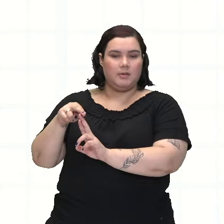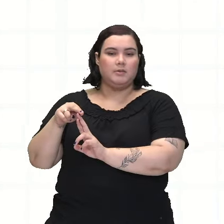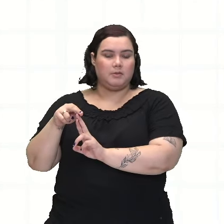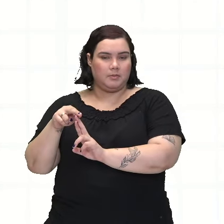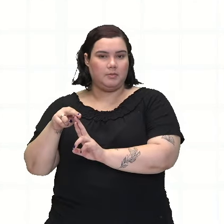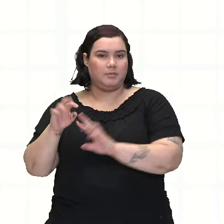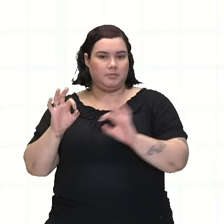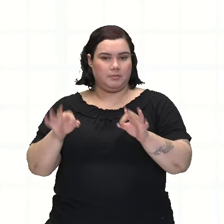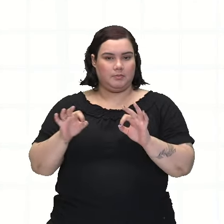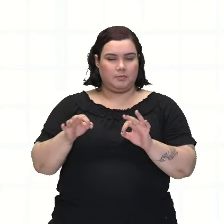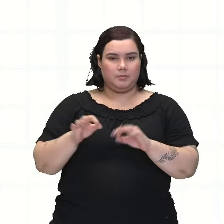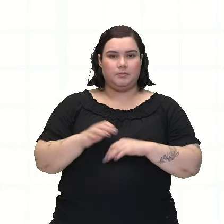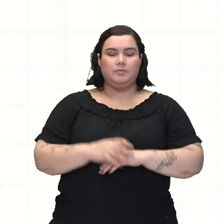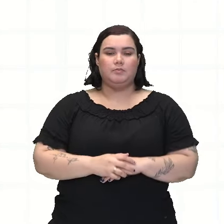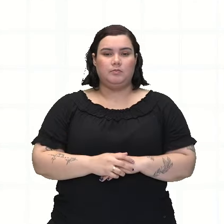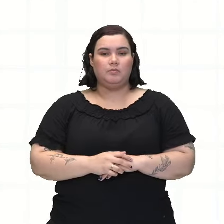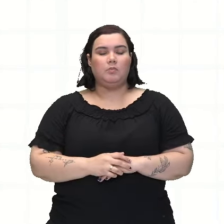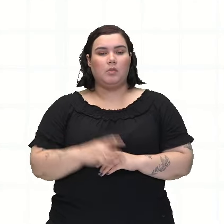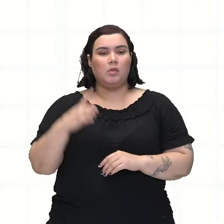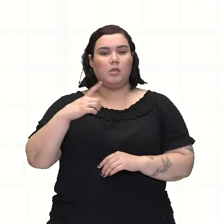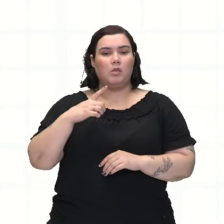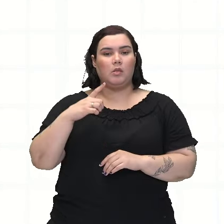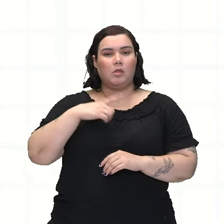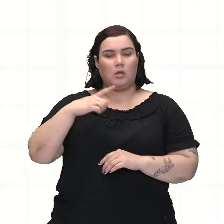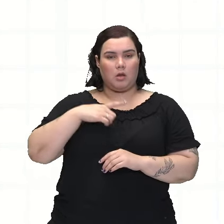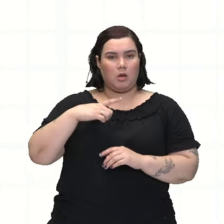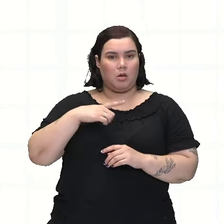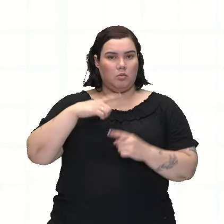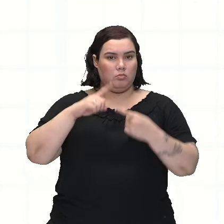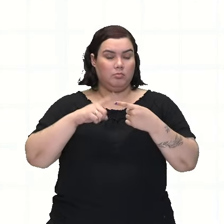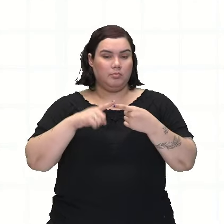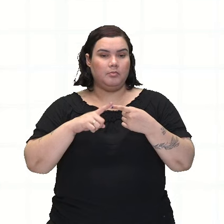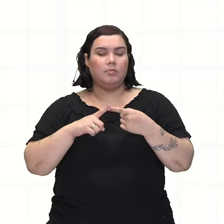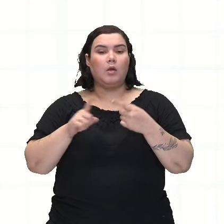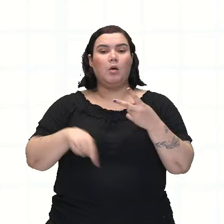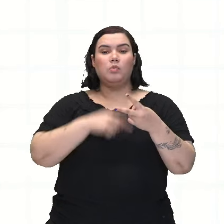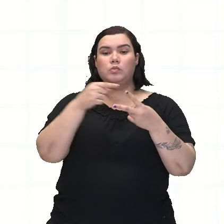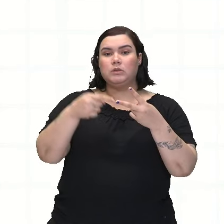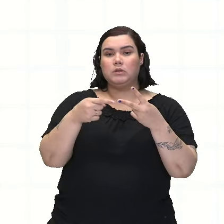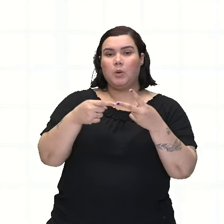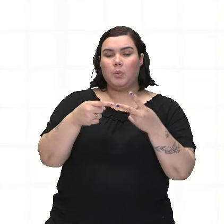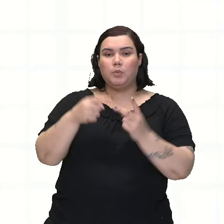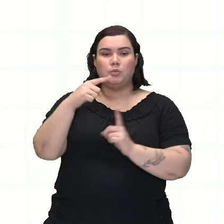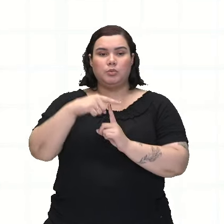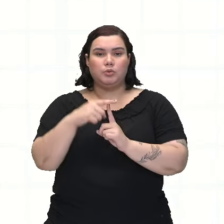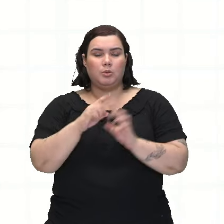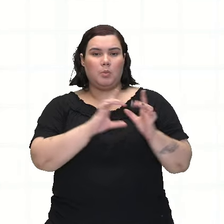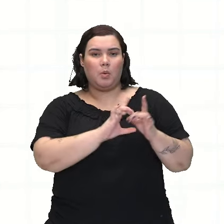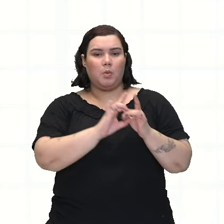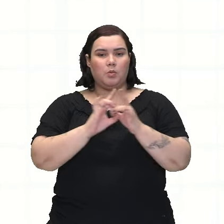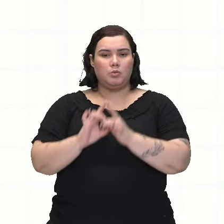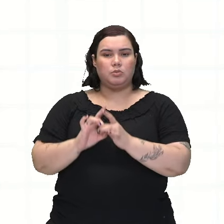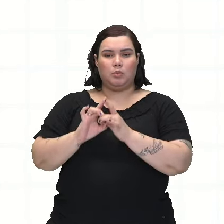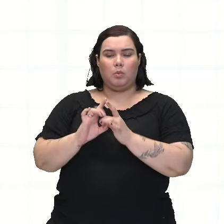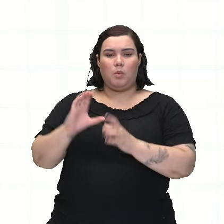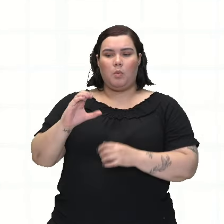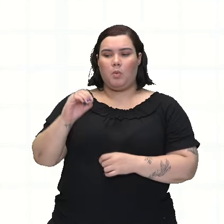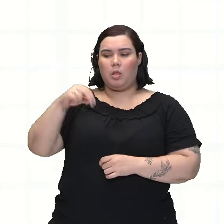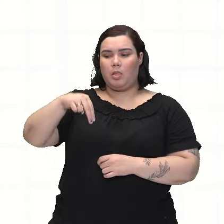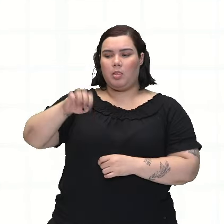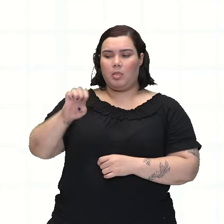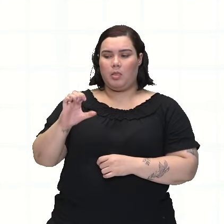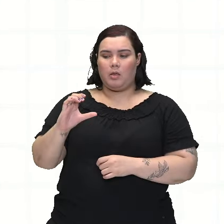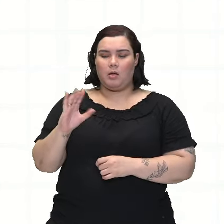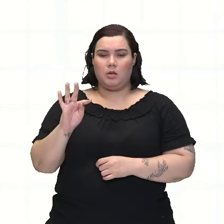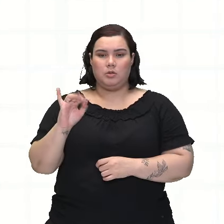tanto referenciação ou referencial, e também a coesão conectiva,